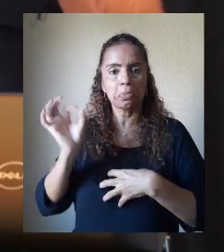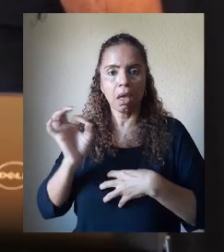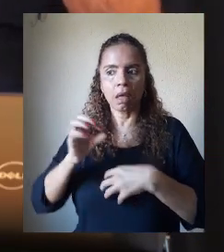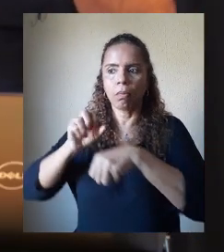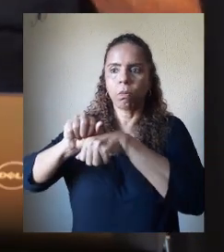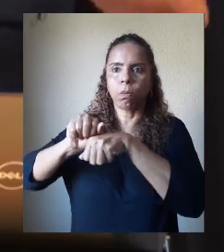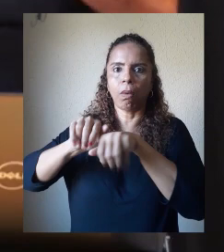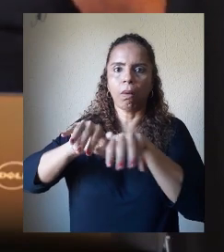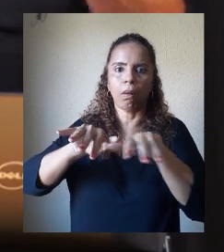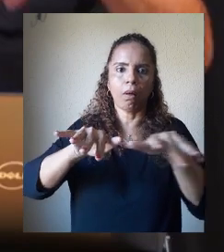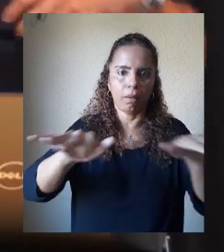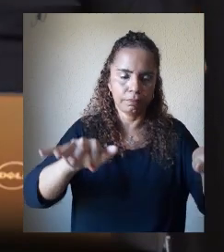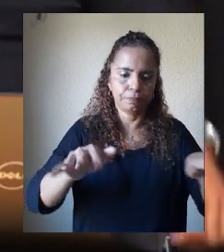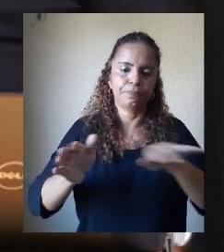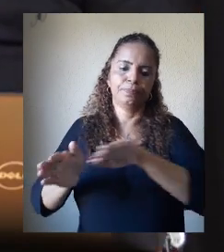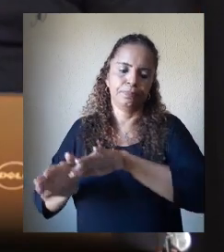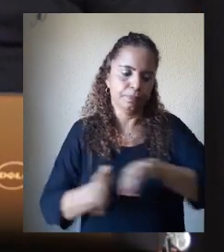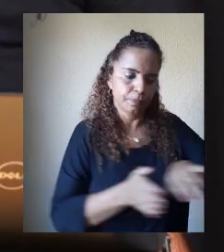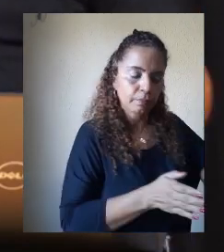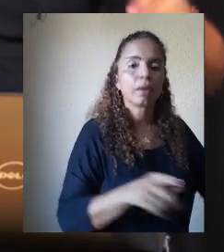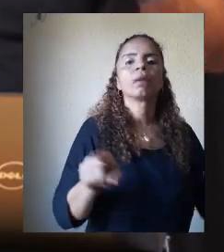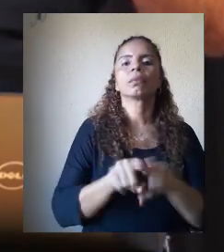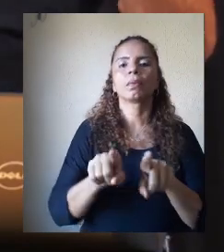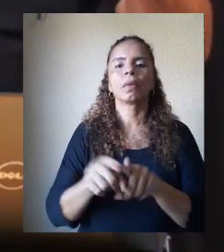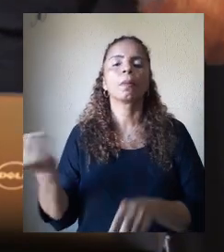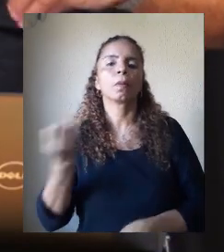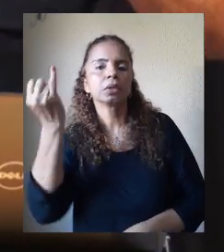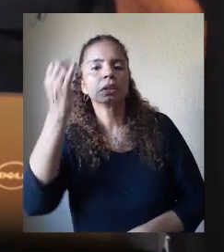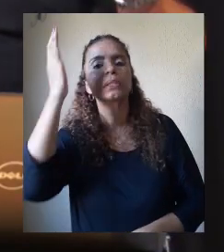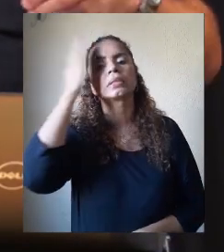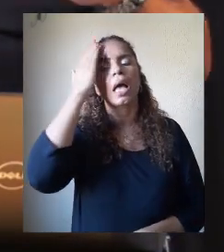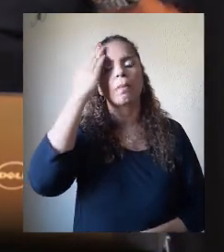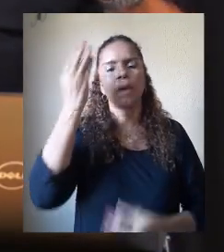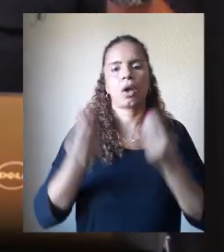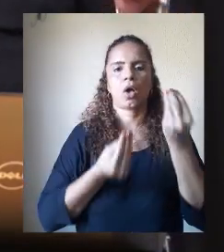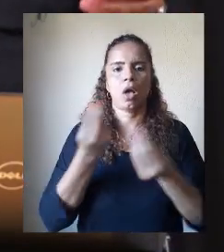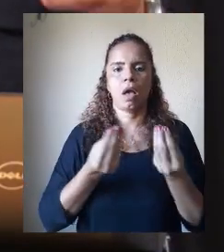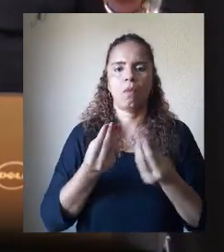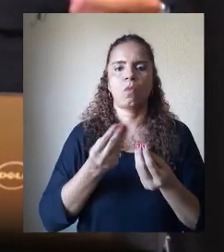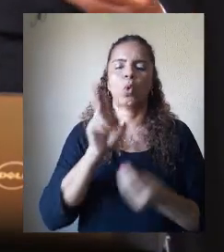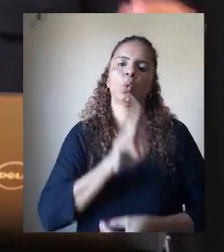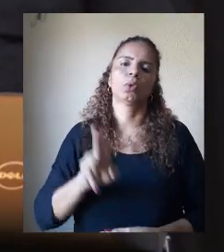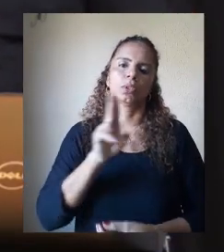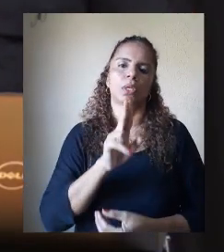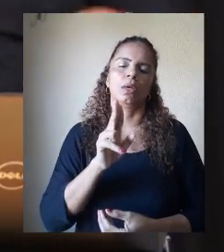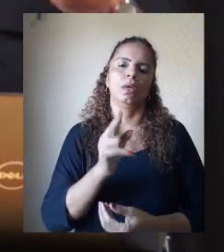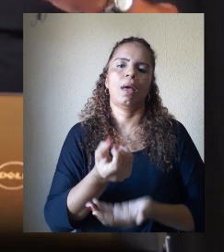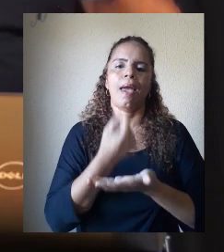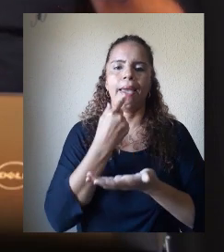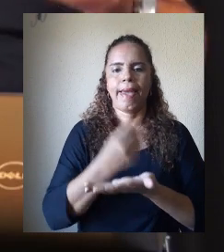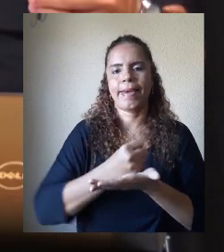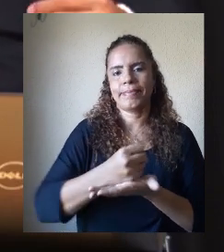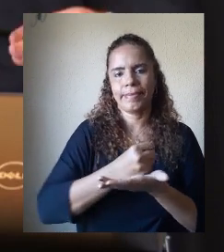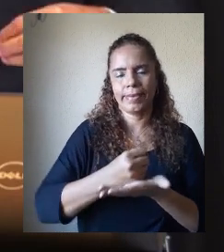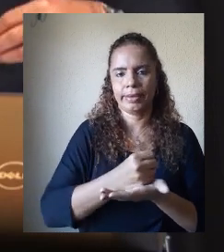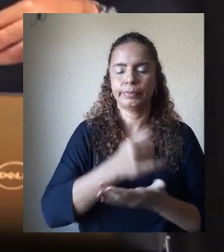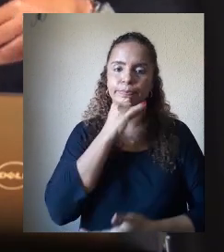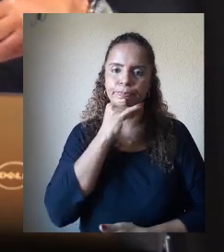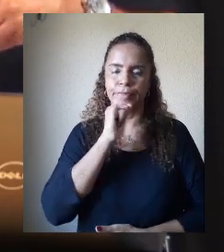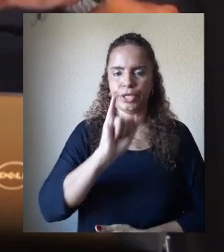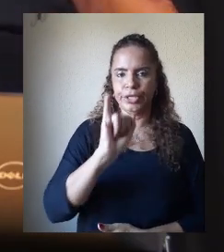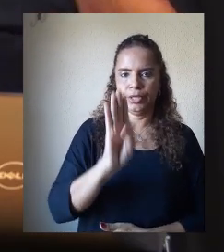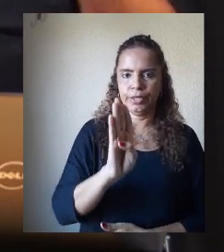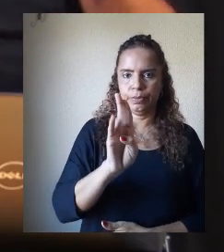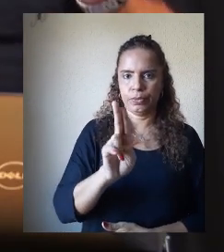medicamentos que estão associados a desfechos piores. Né? Então, principalmente o ibuprofeno, mas também se falou de